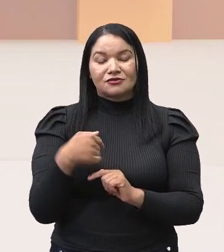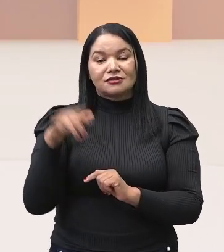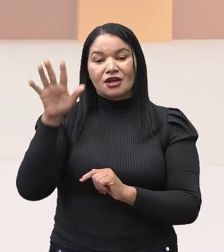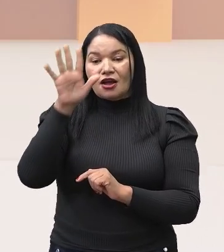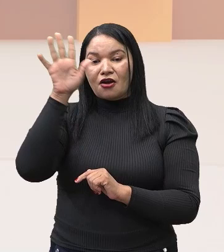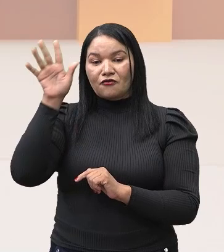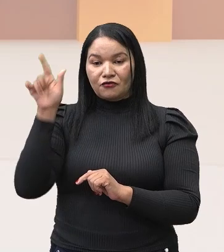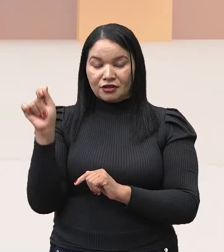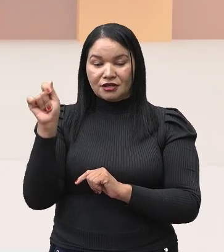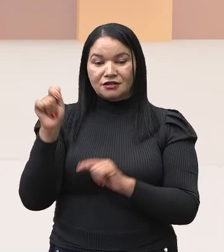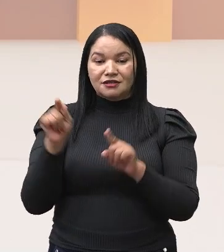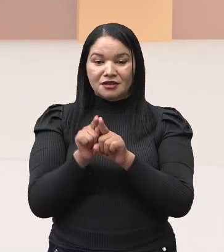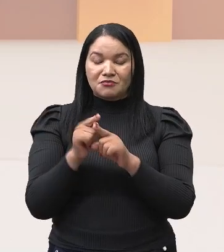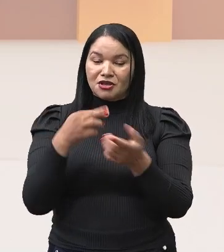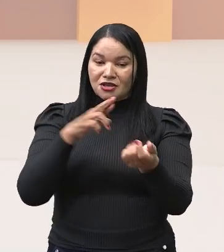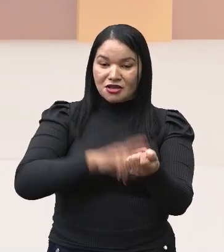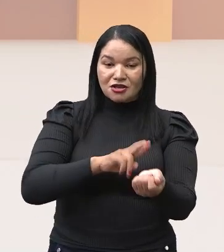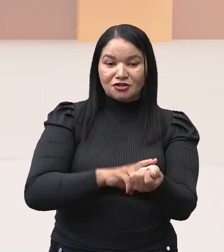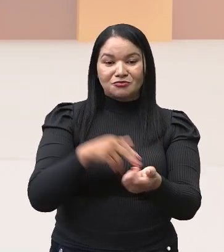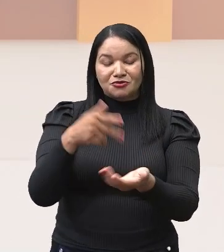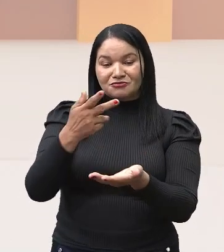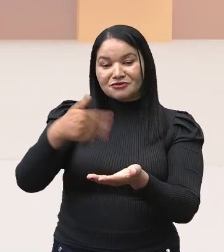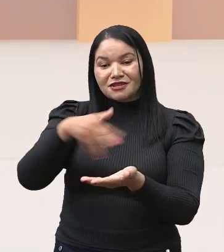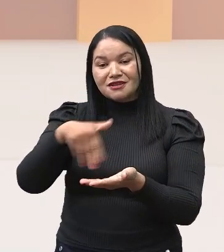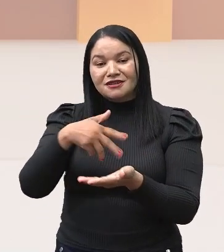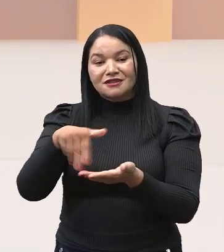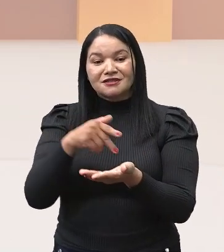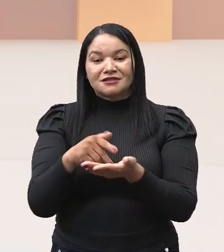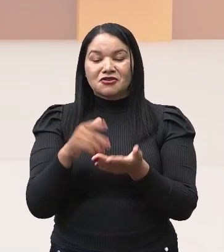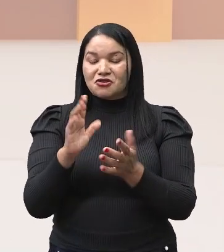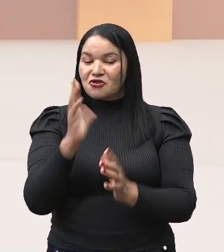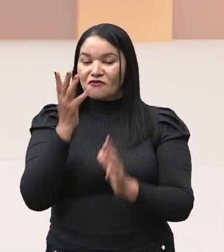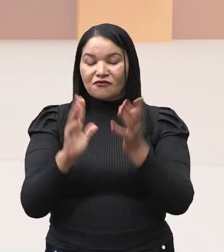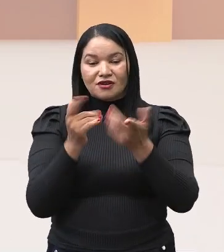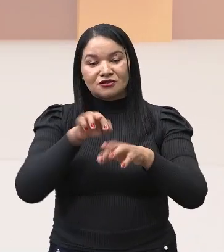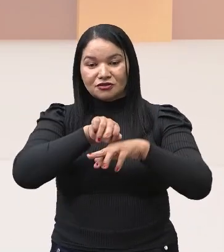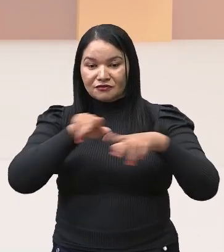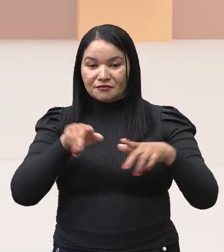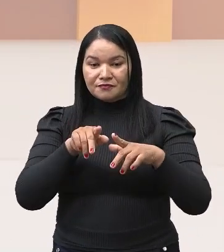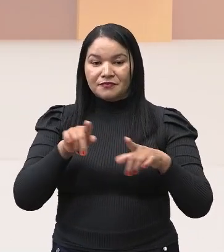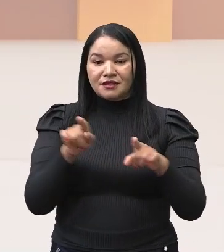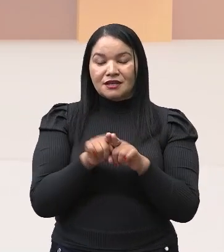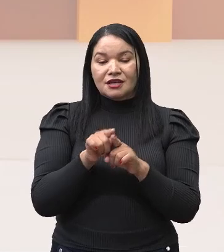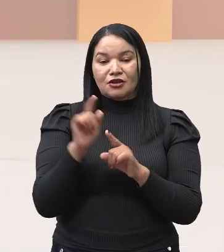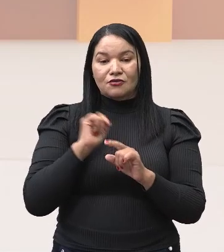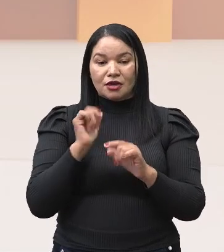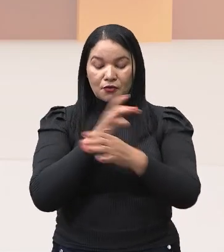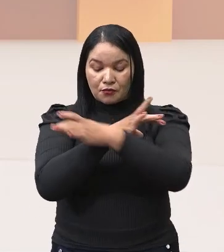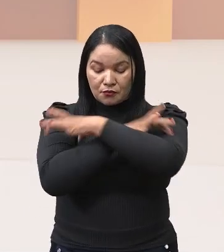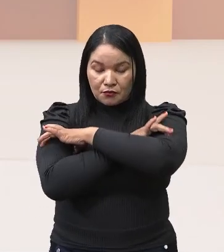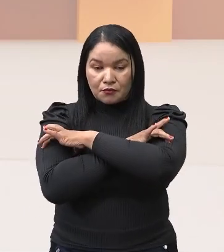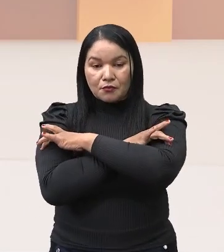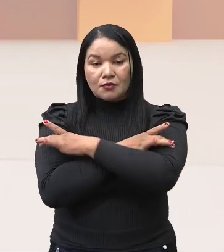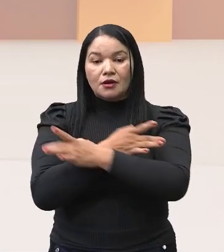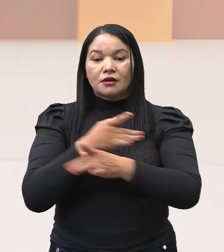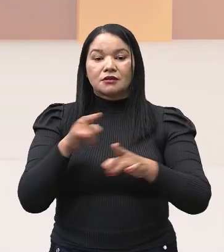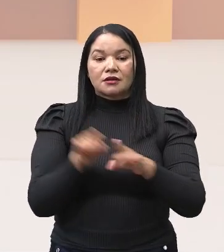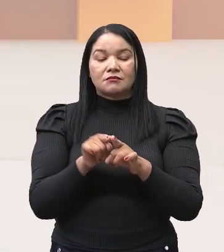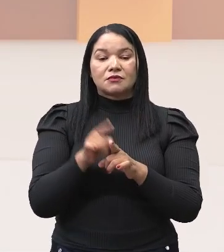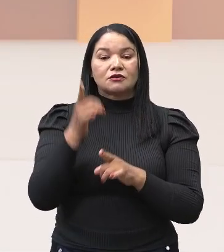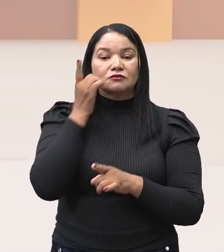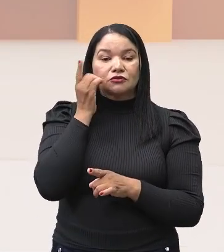com ritmos, danças e celebrações. Então, temos também a festa de Iemanjá, o dia de